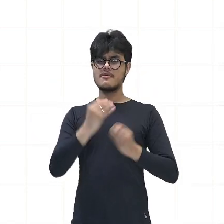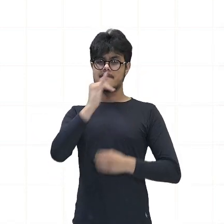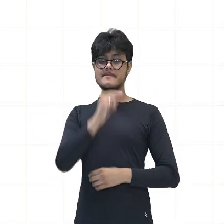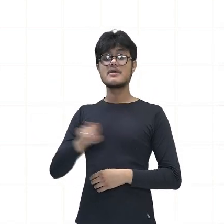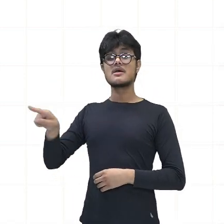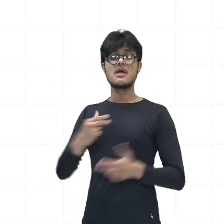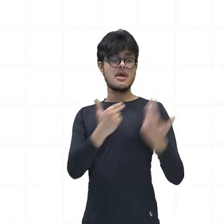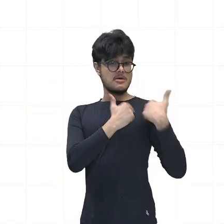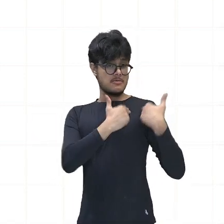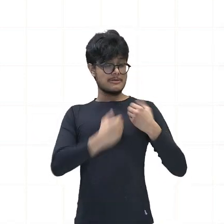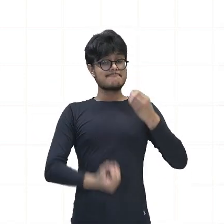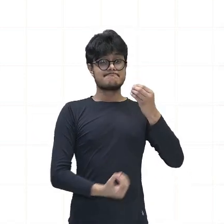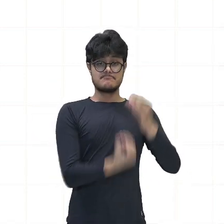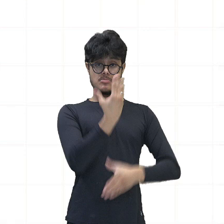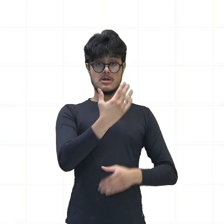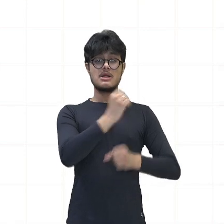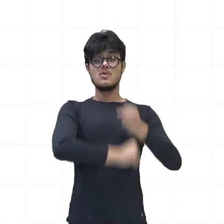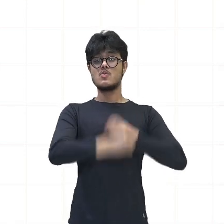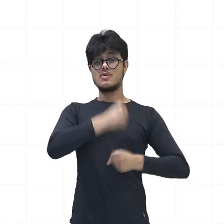foi criada em